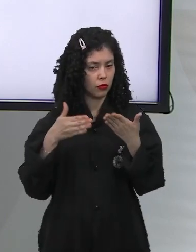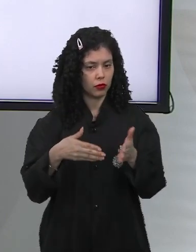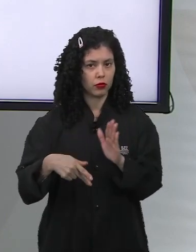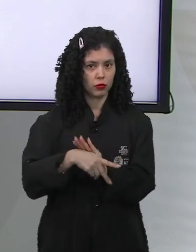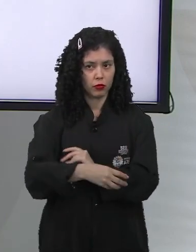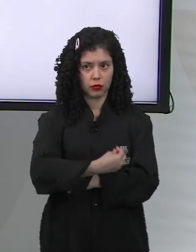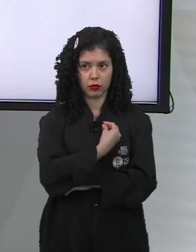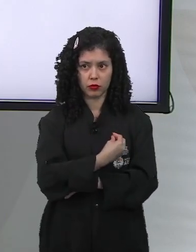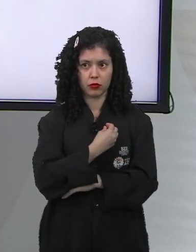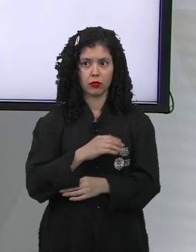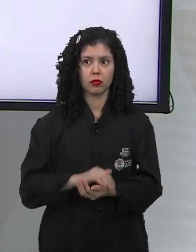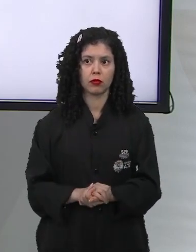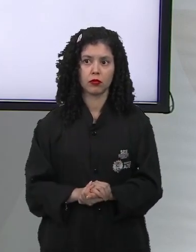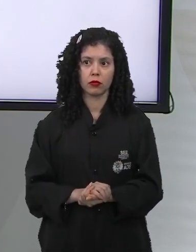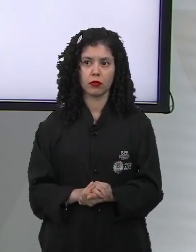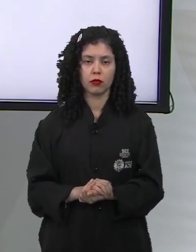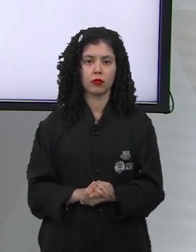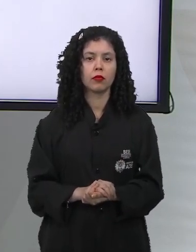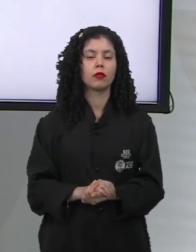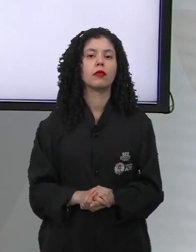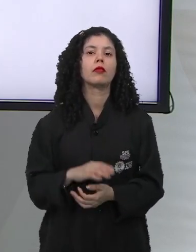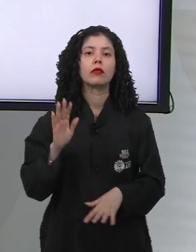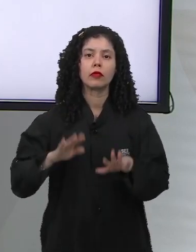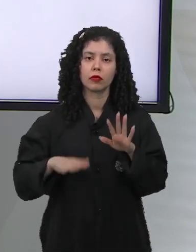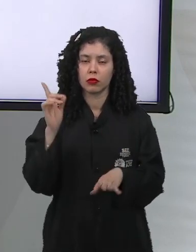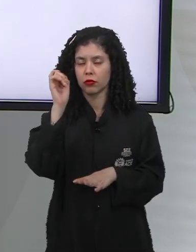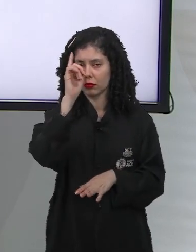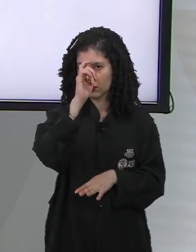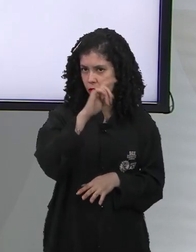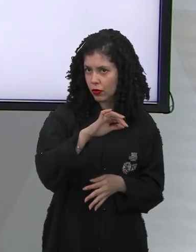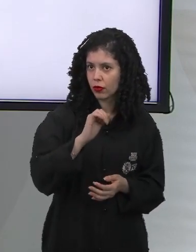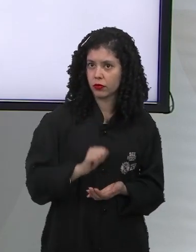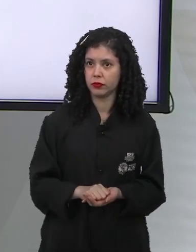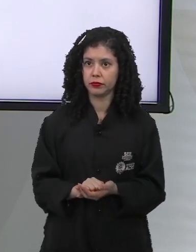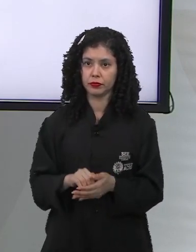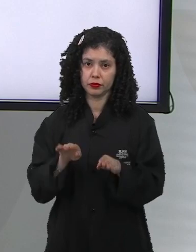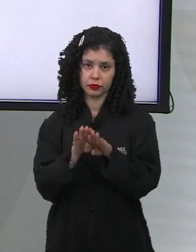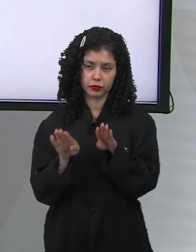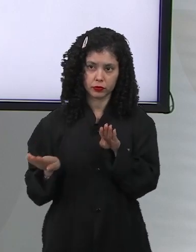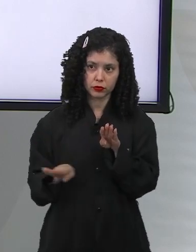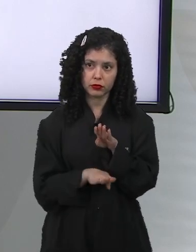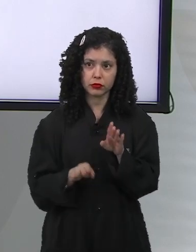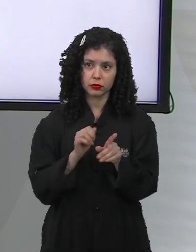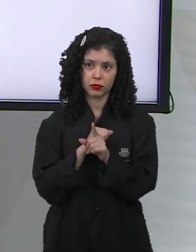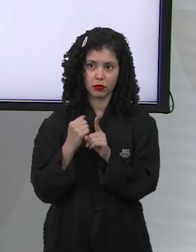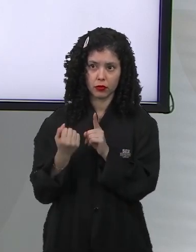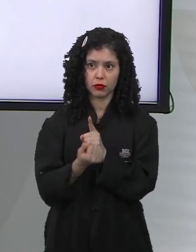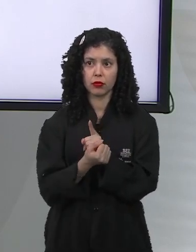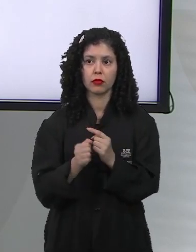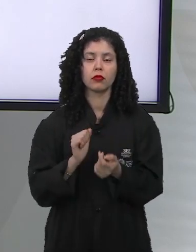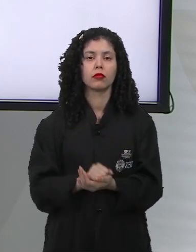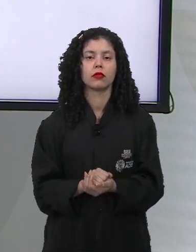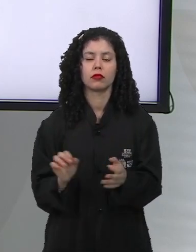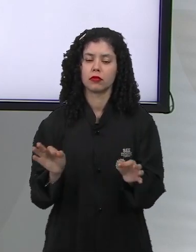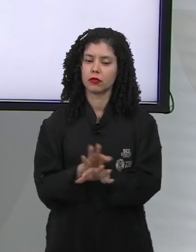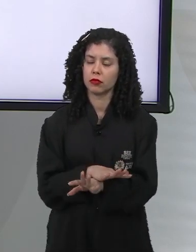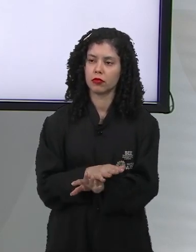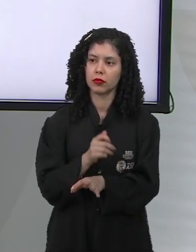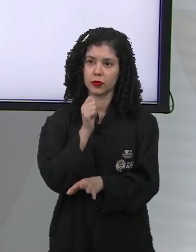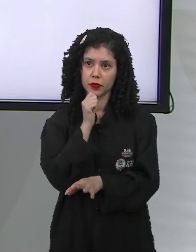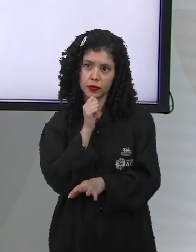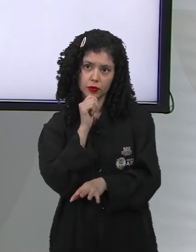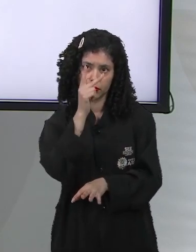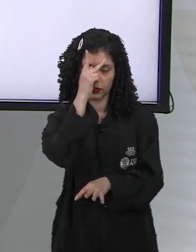na vida. Então, muitas vezes as dificuldades, as desigualdades sociais também acabam afetando